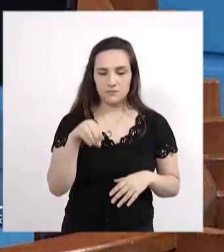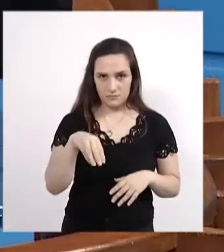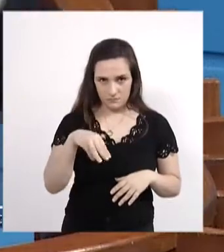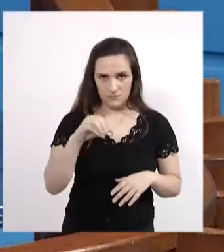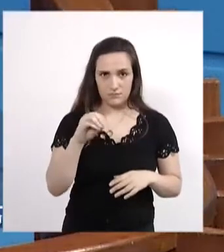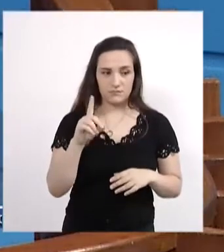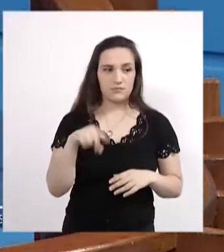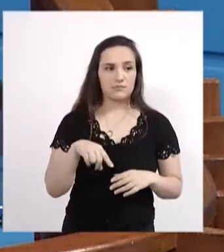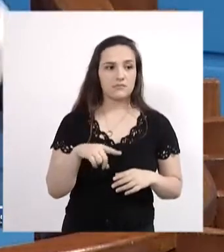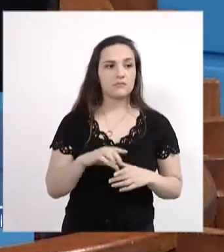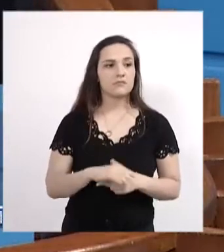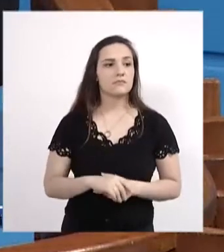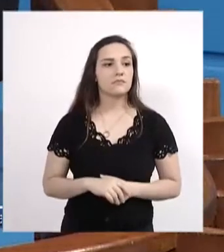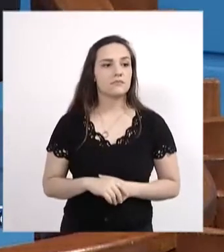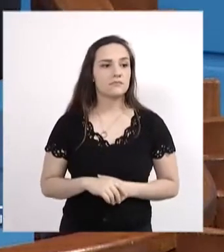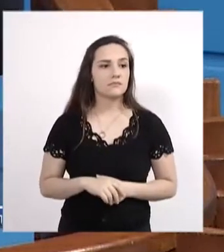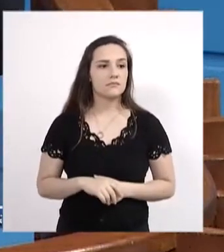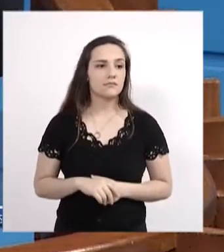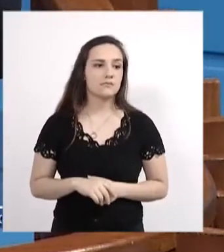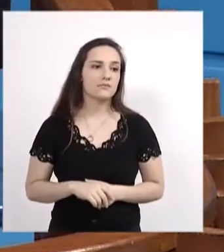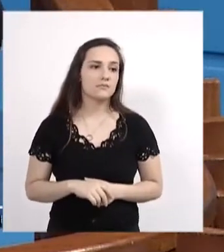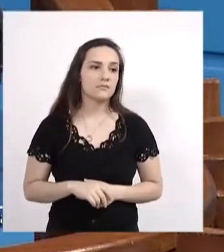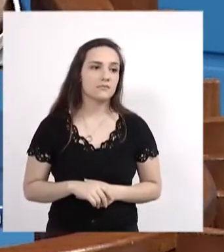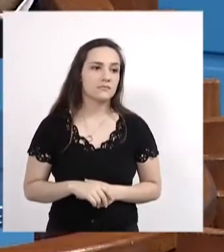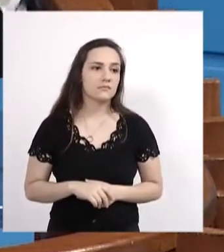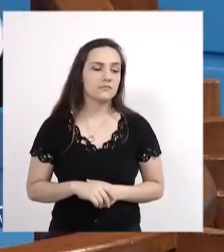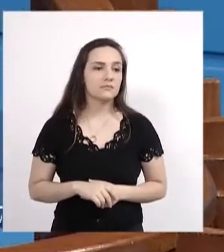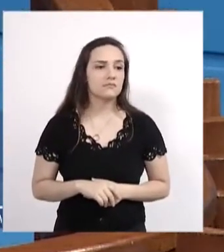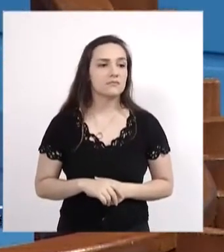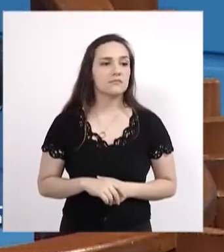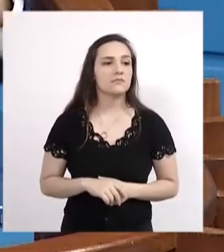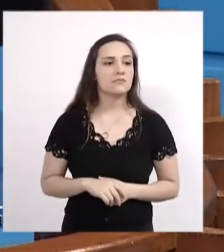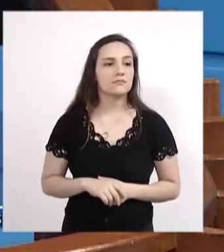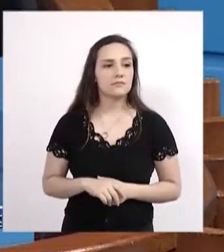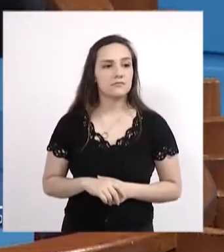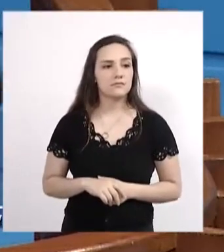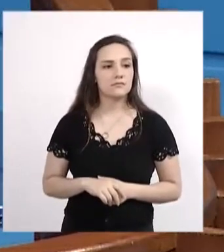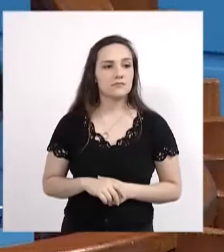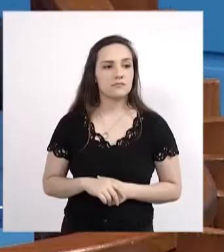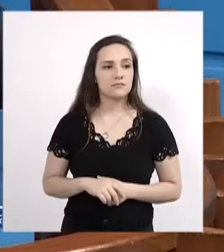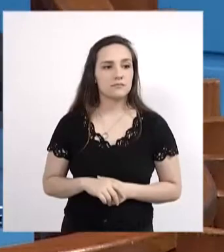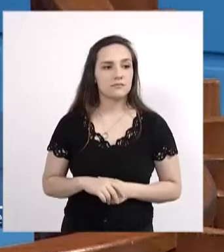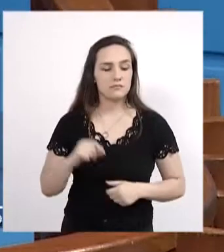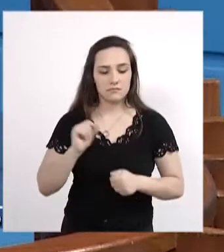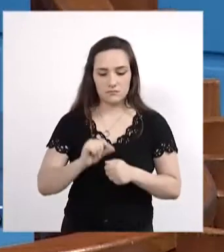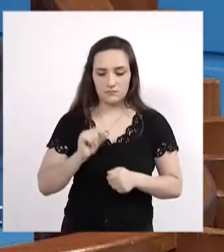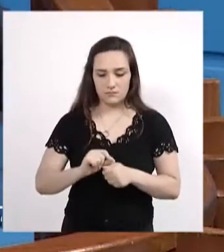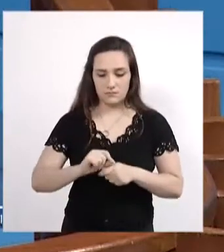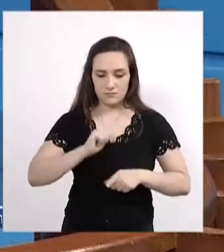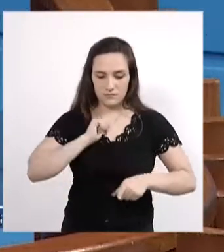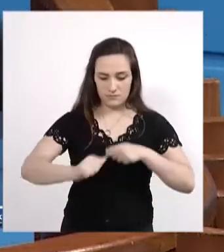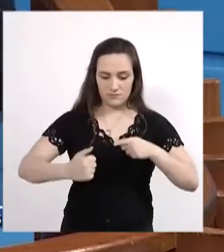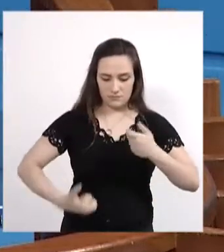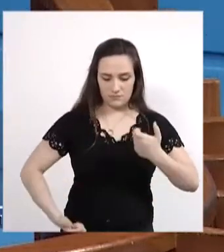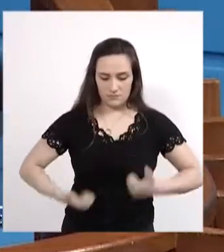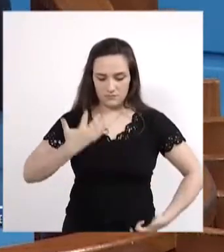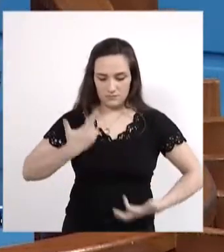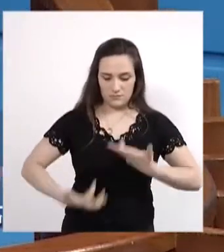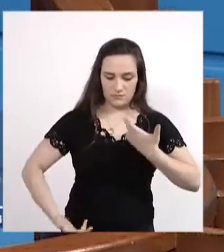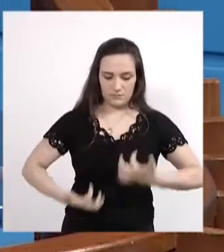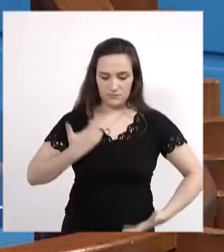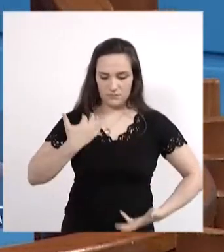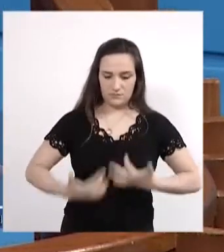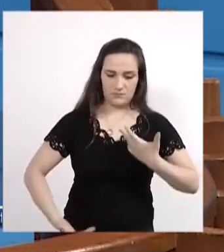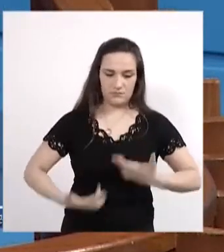que imolou-se na Barão do Rio Branco, ateou fogo no seu corpo para impedir que essa lei